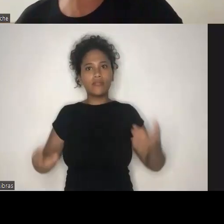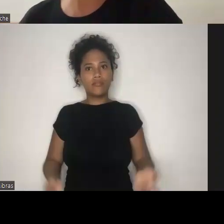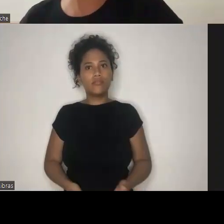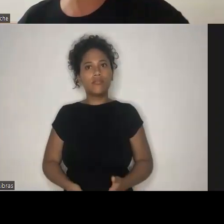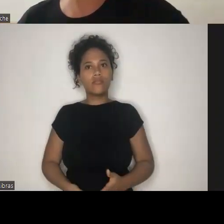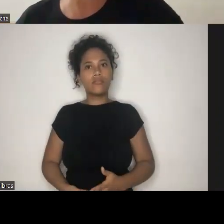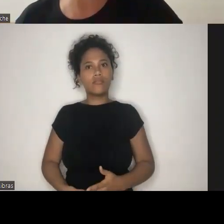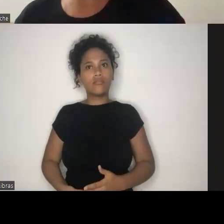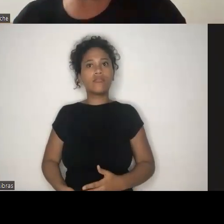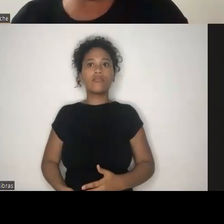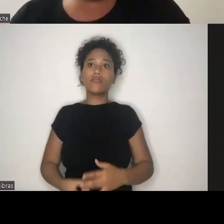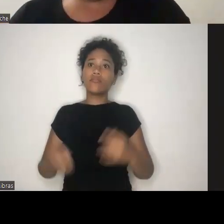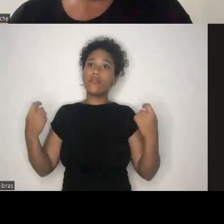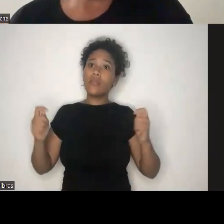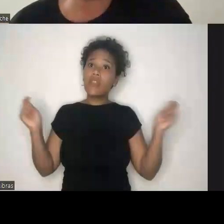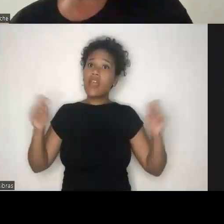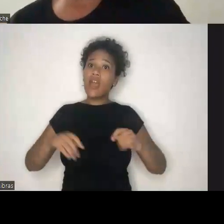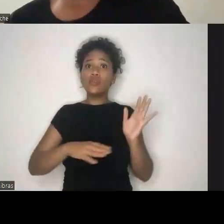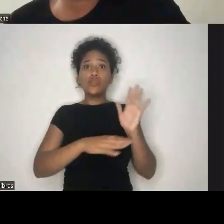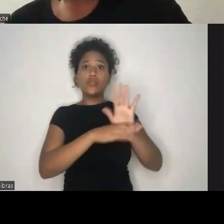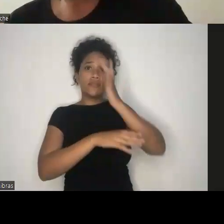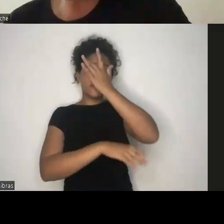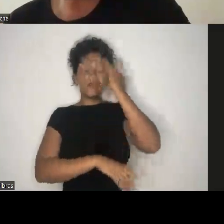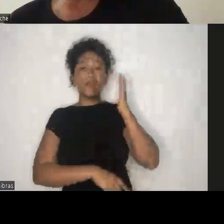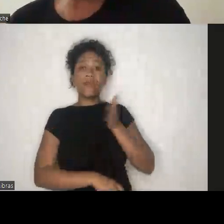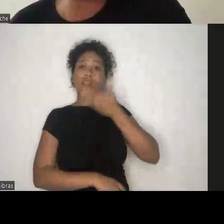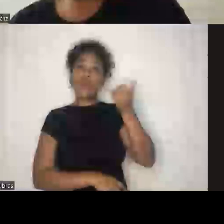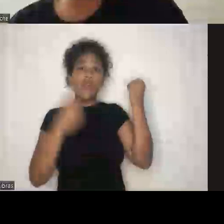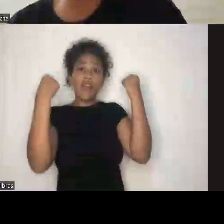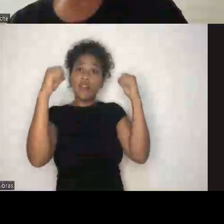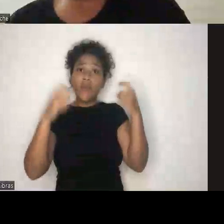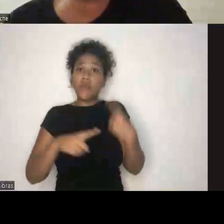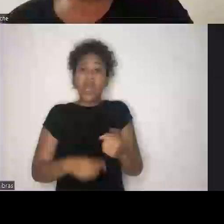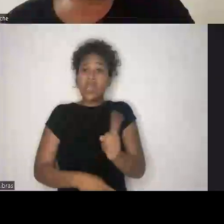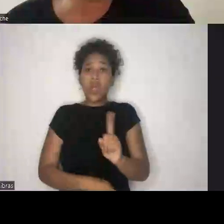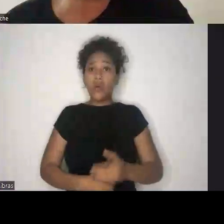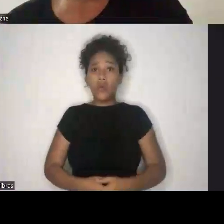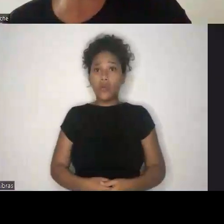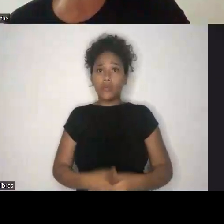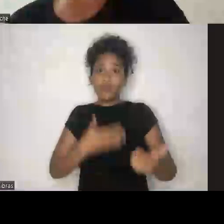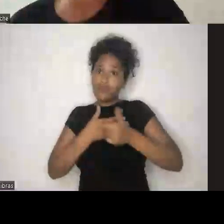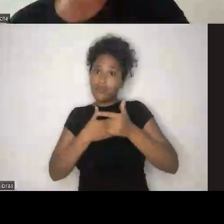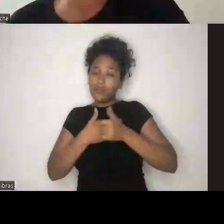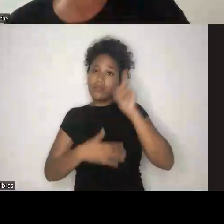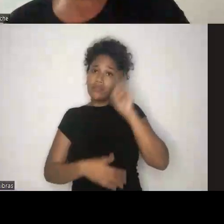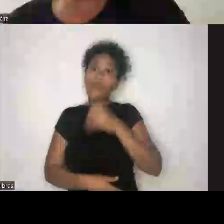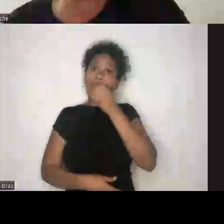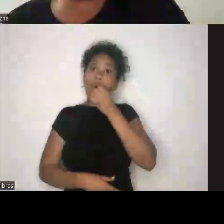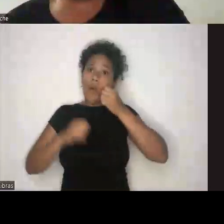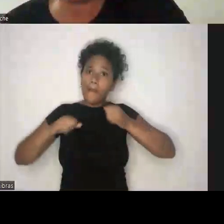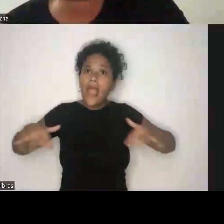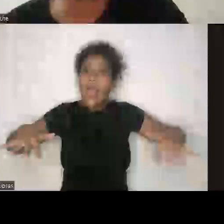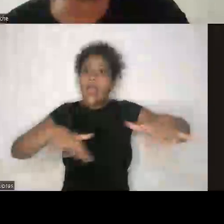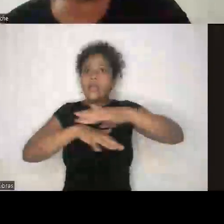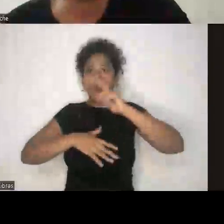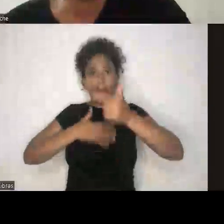as pessoas a se sentirem melhor numa academia e por que não não é esse o papel de um bom ambiente Não é esse o